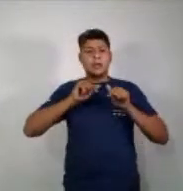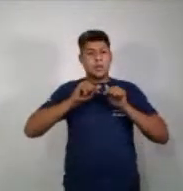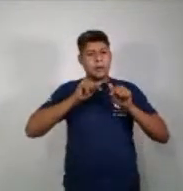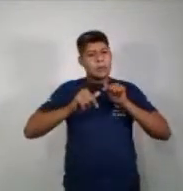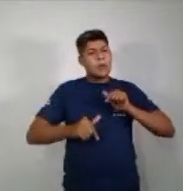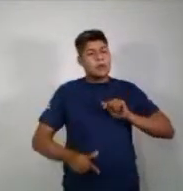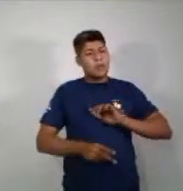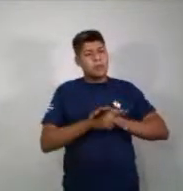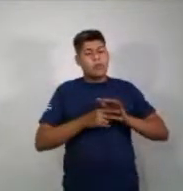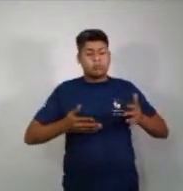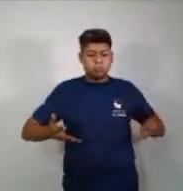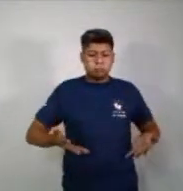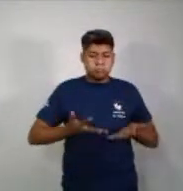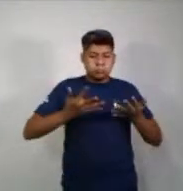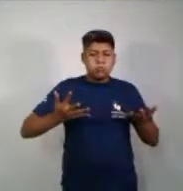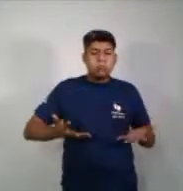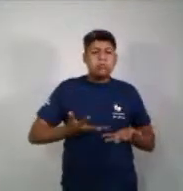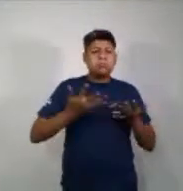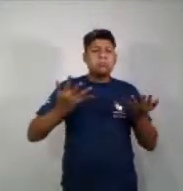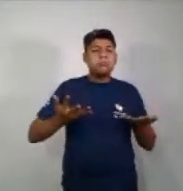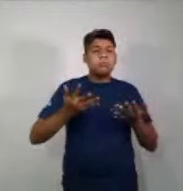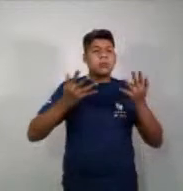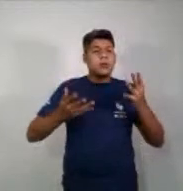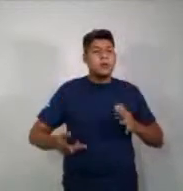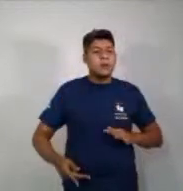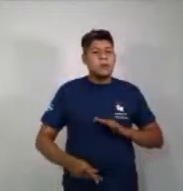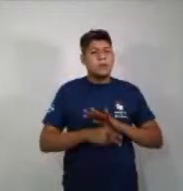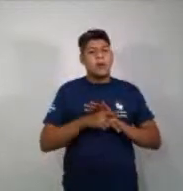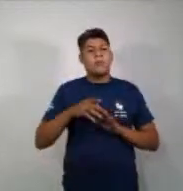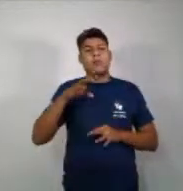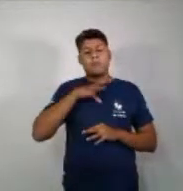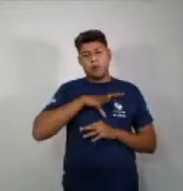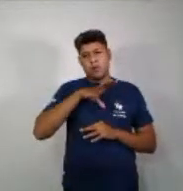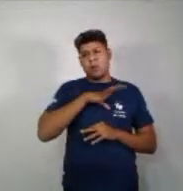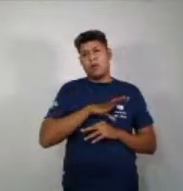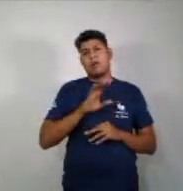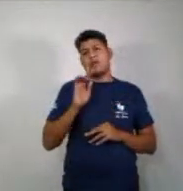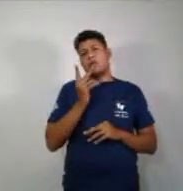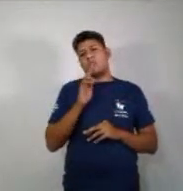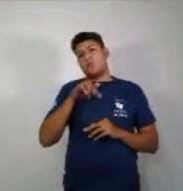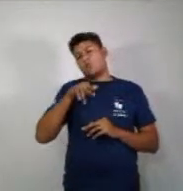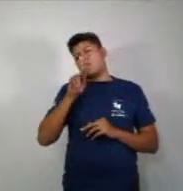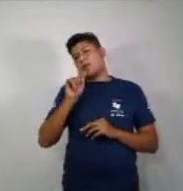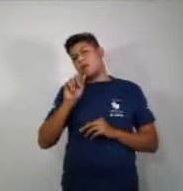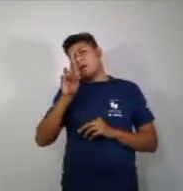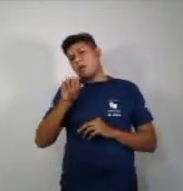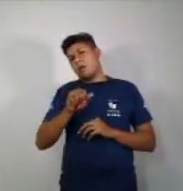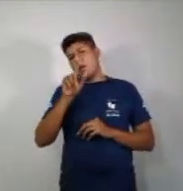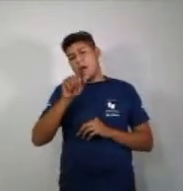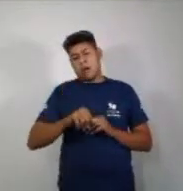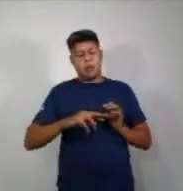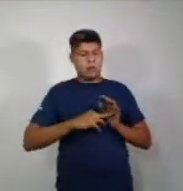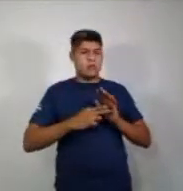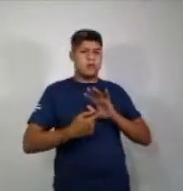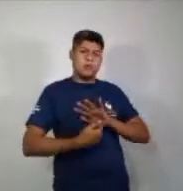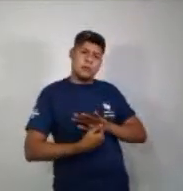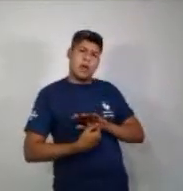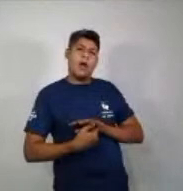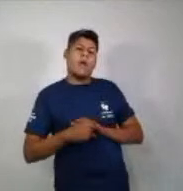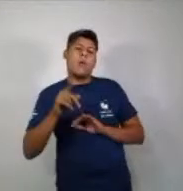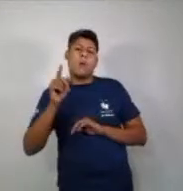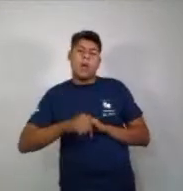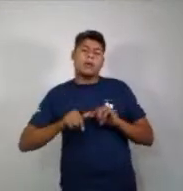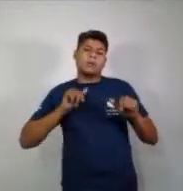de levantamento da questão do português para o húngaro, dessas traduções, que ela foi para a Hungria, fez isso. Ela tem um trabalho